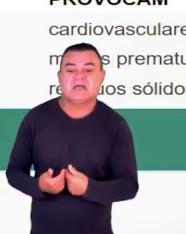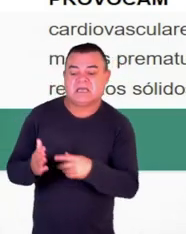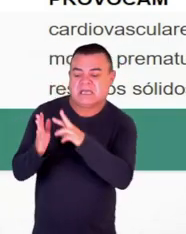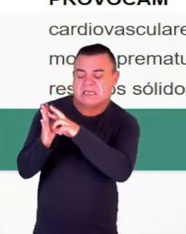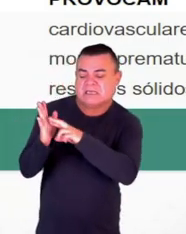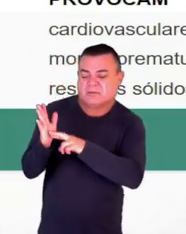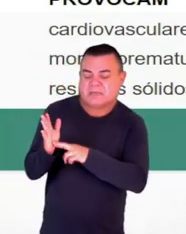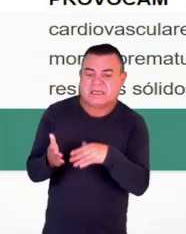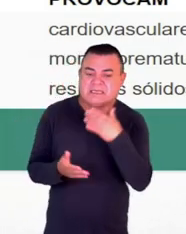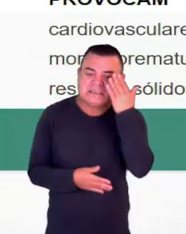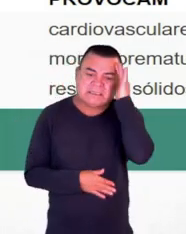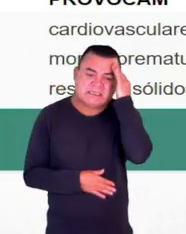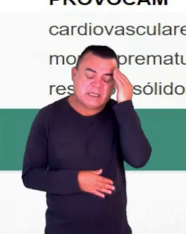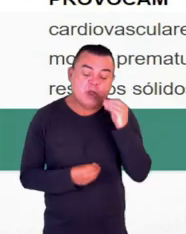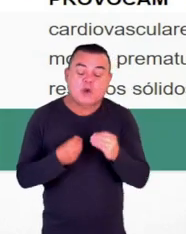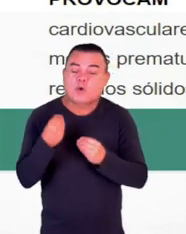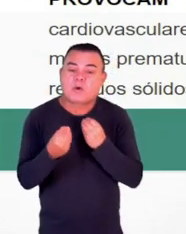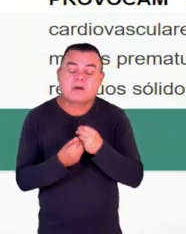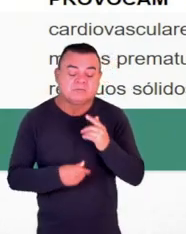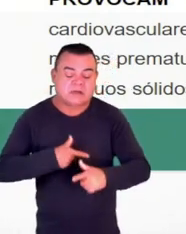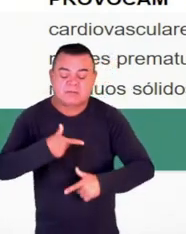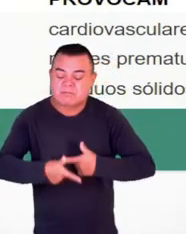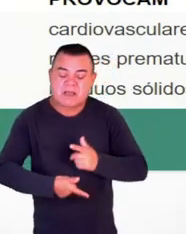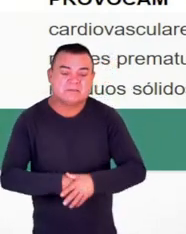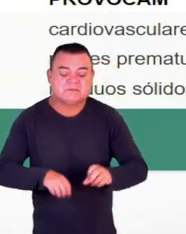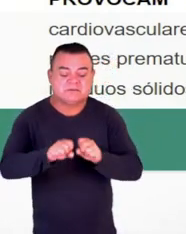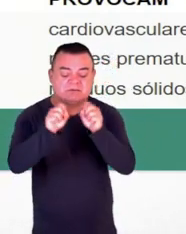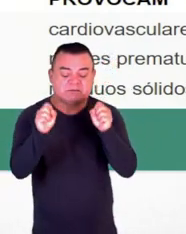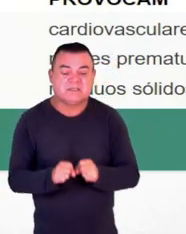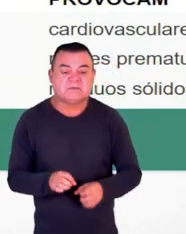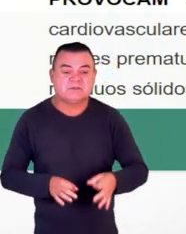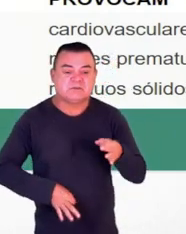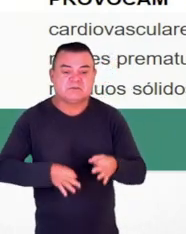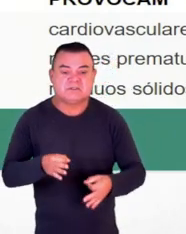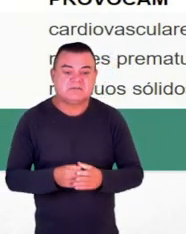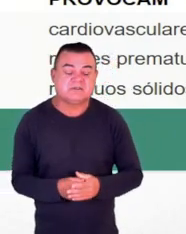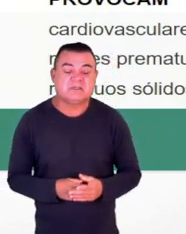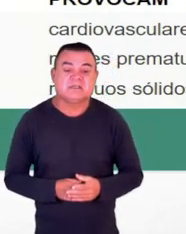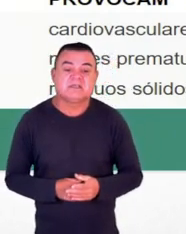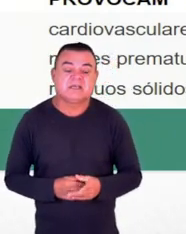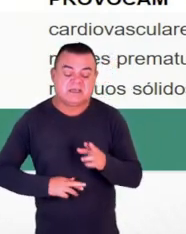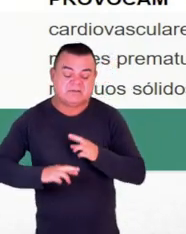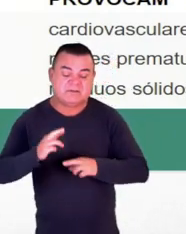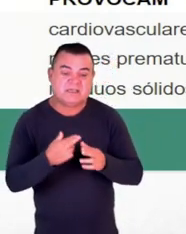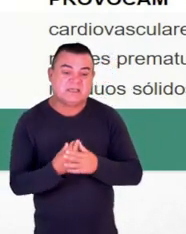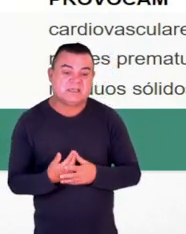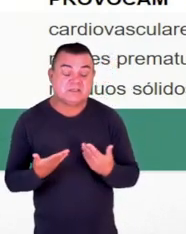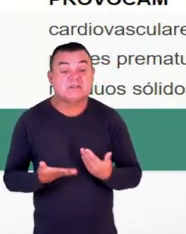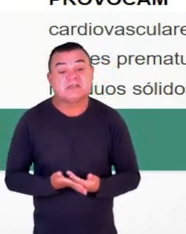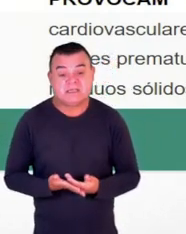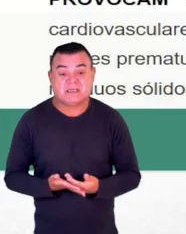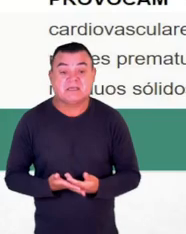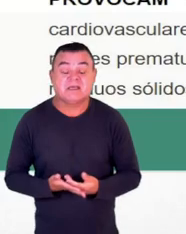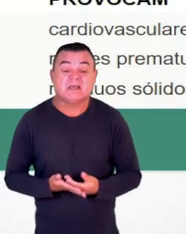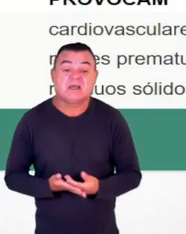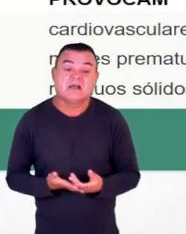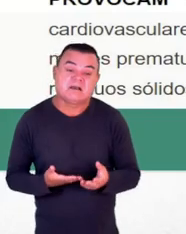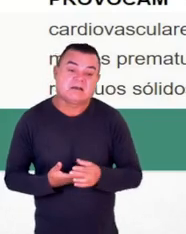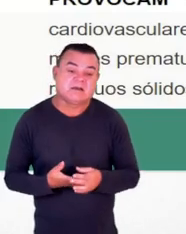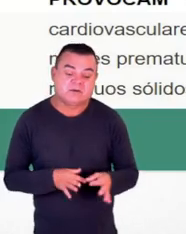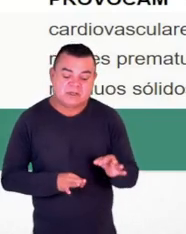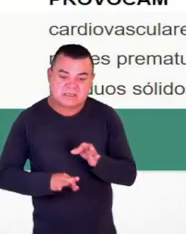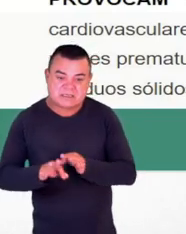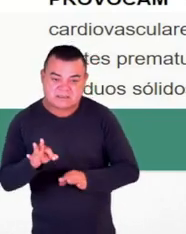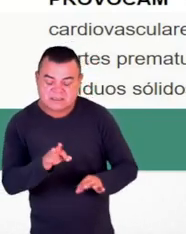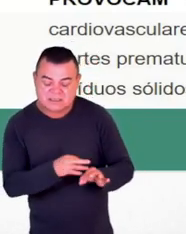né que o sistema de justiça pode ter que é em relação à regulação né do dos alimentos ultraprocessados né existe toda uma